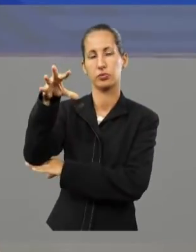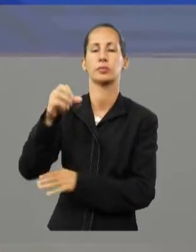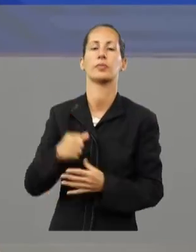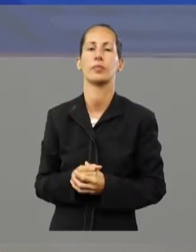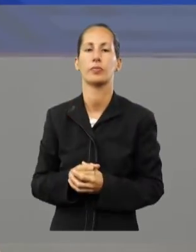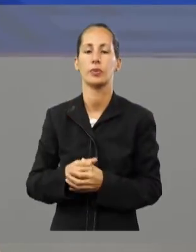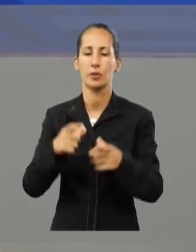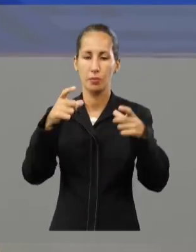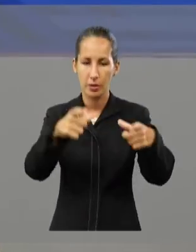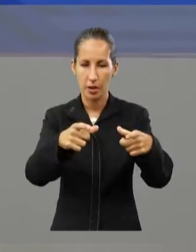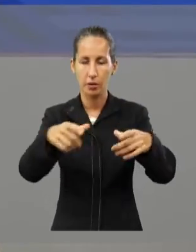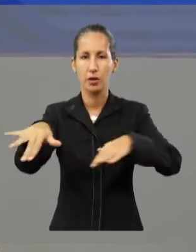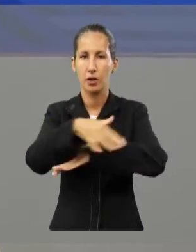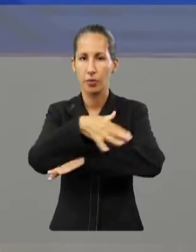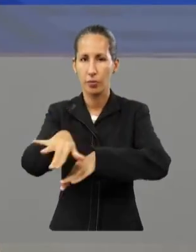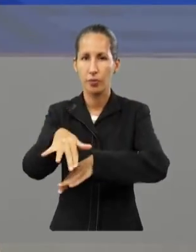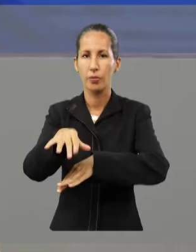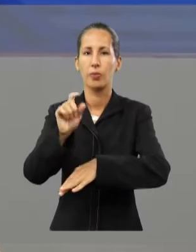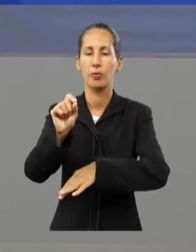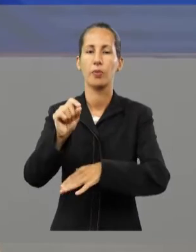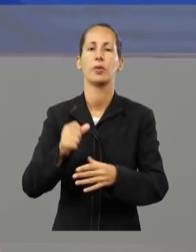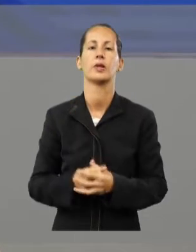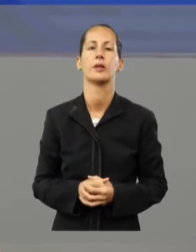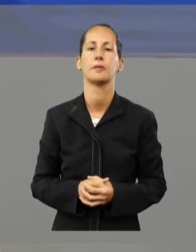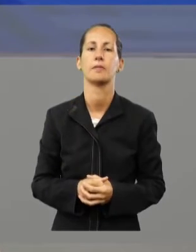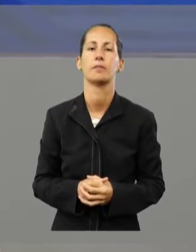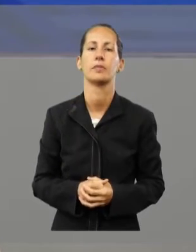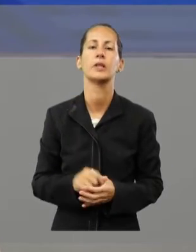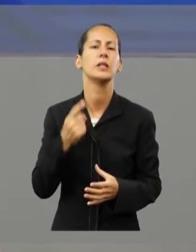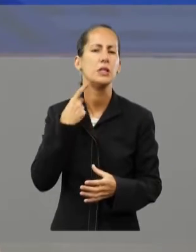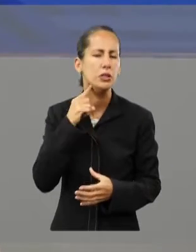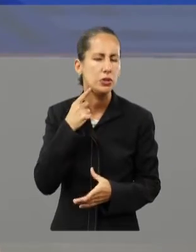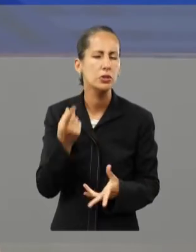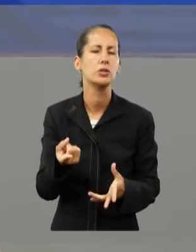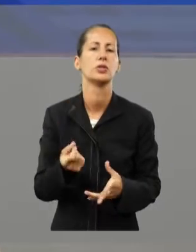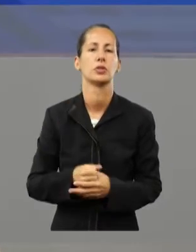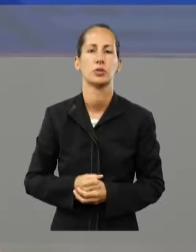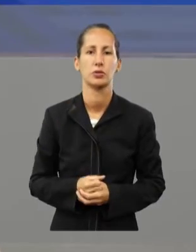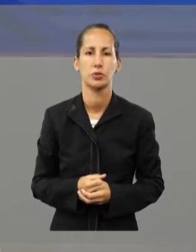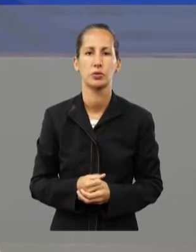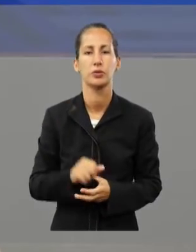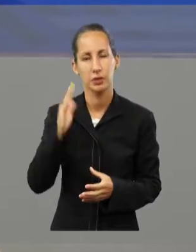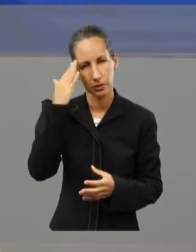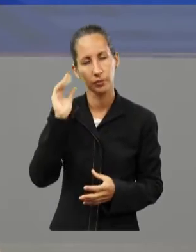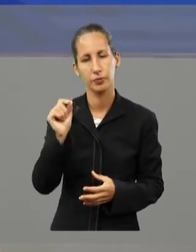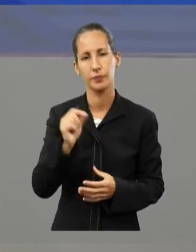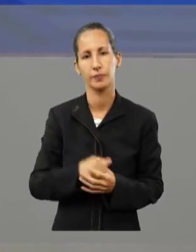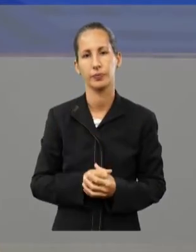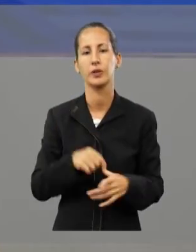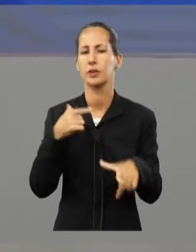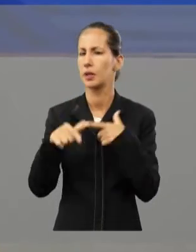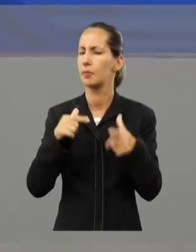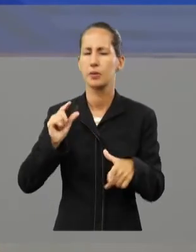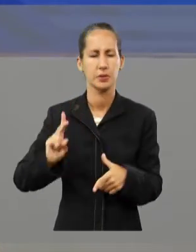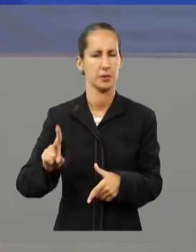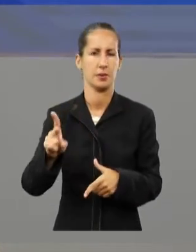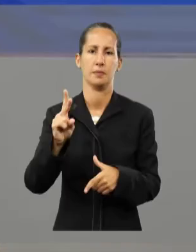Buraco da rua, um problema, eu vou atrás, faço secretário. Lixo também. Lixo. Compreendeu? Então eu trabalho